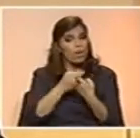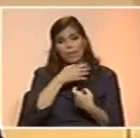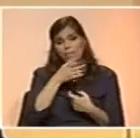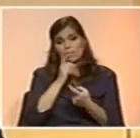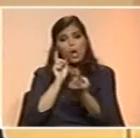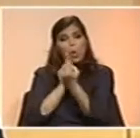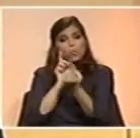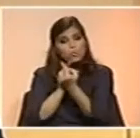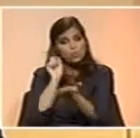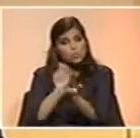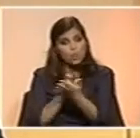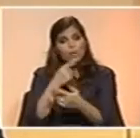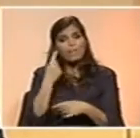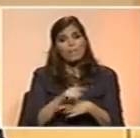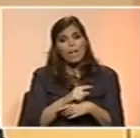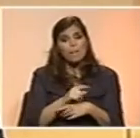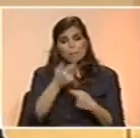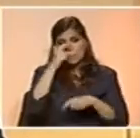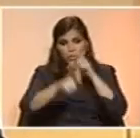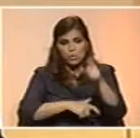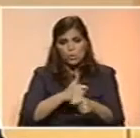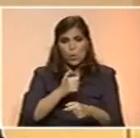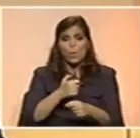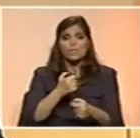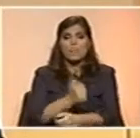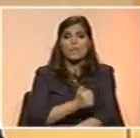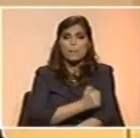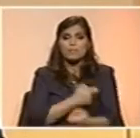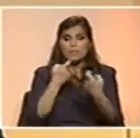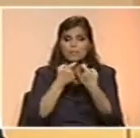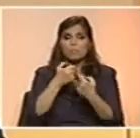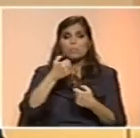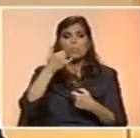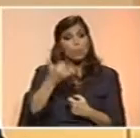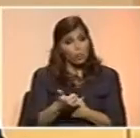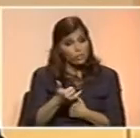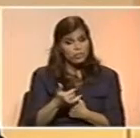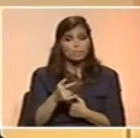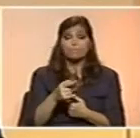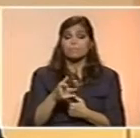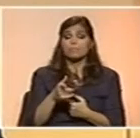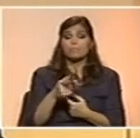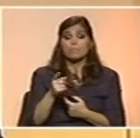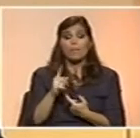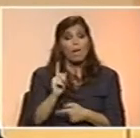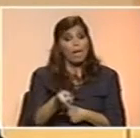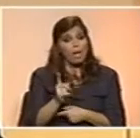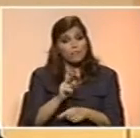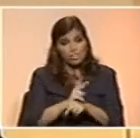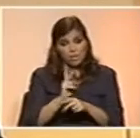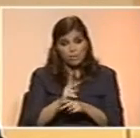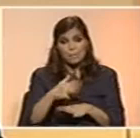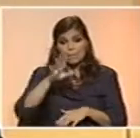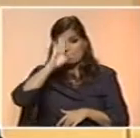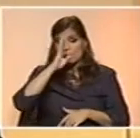tem doentes com diabetes tipo 2 que são vegetarianos, também é preciso percebermos até em que momento é que fizeram essa opção, muito embora